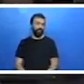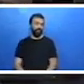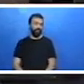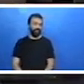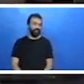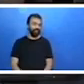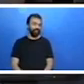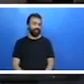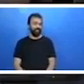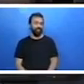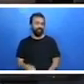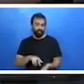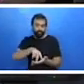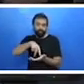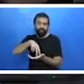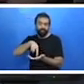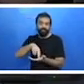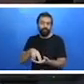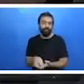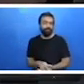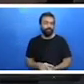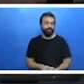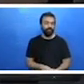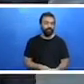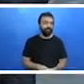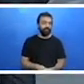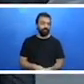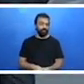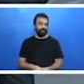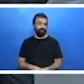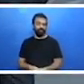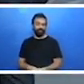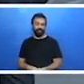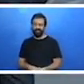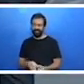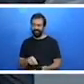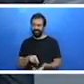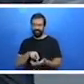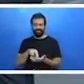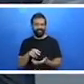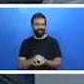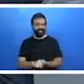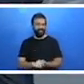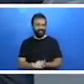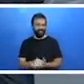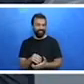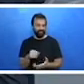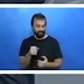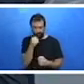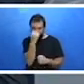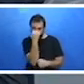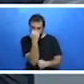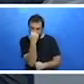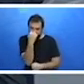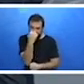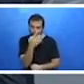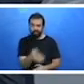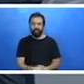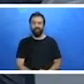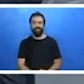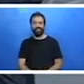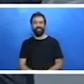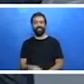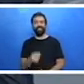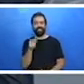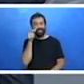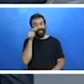gostoso, a dança do forró. Será que a tia Adriana vai dançar assim? Será que o tio Rafael também dançaria assim? Vocês estão